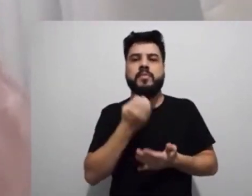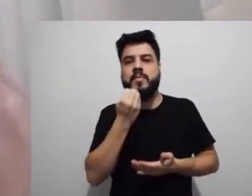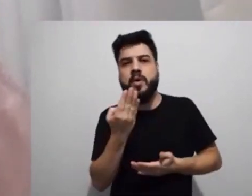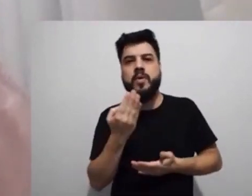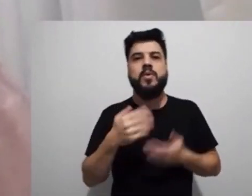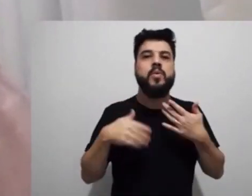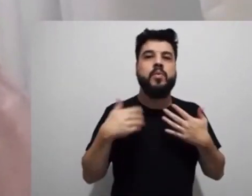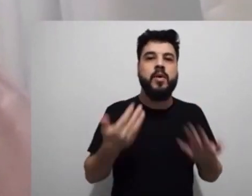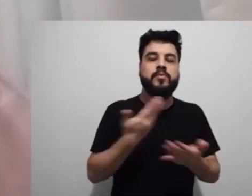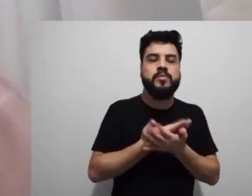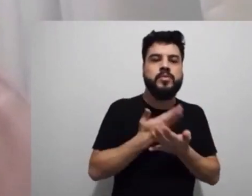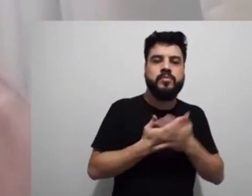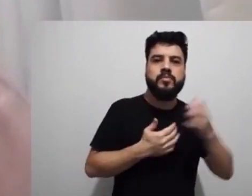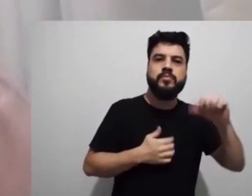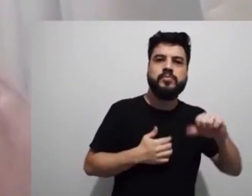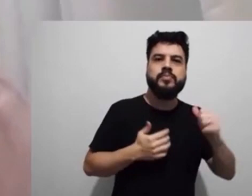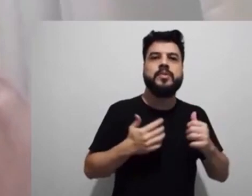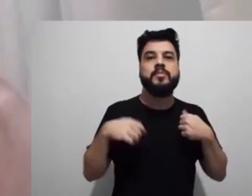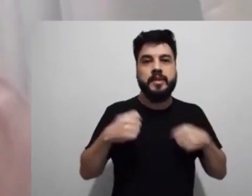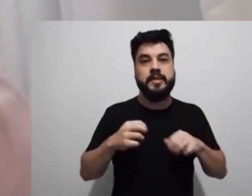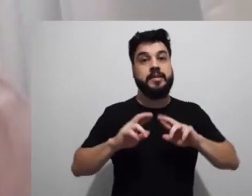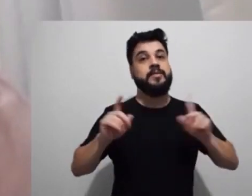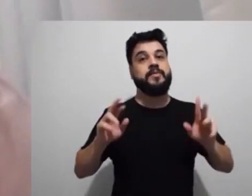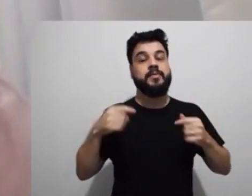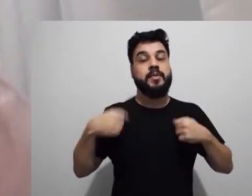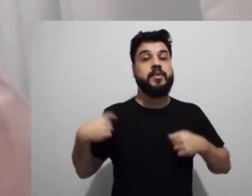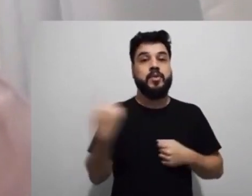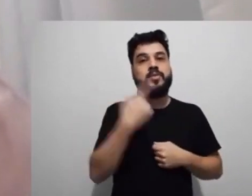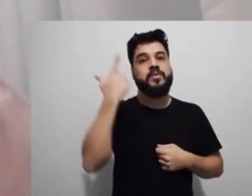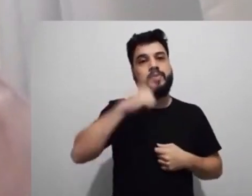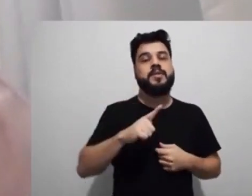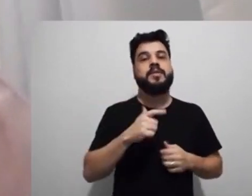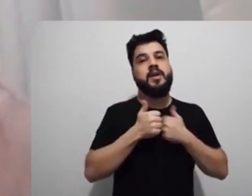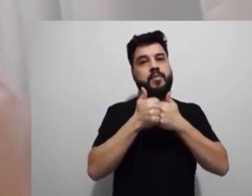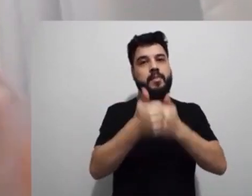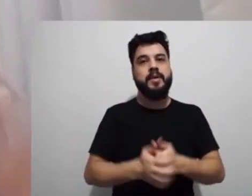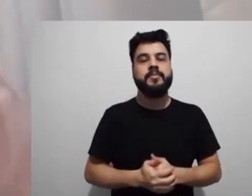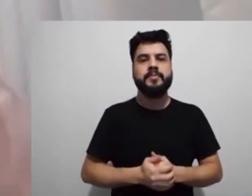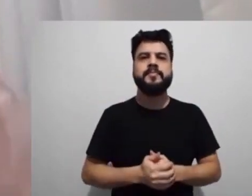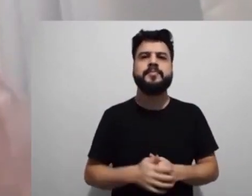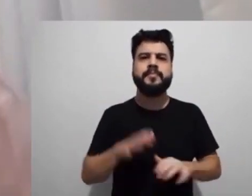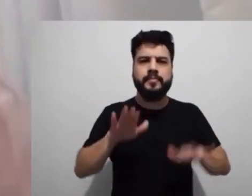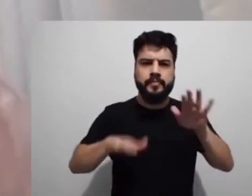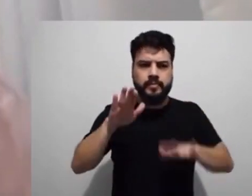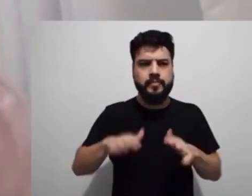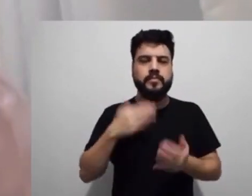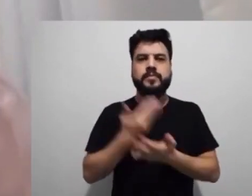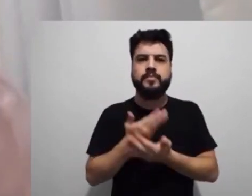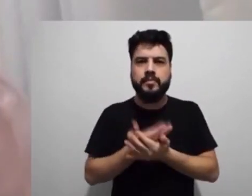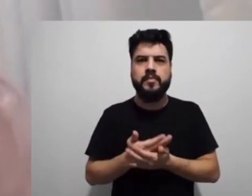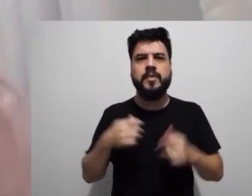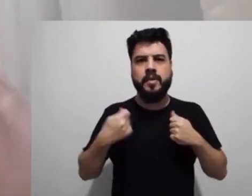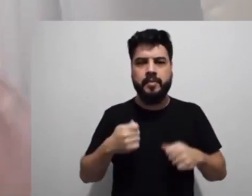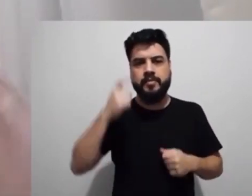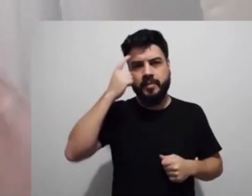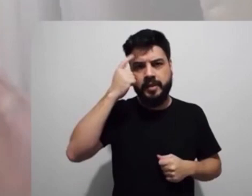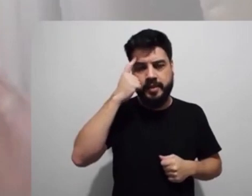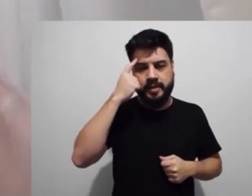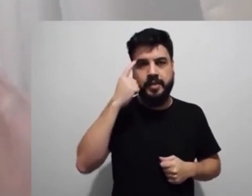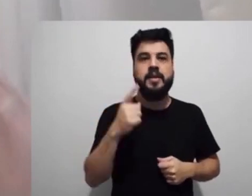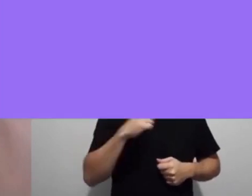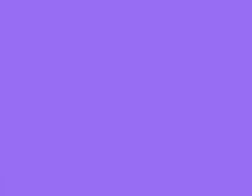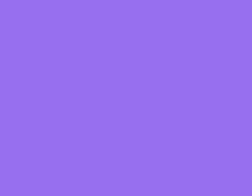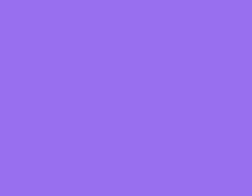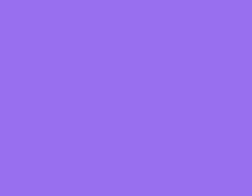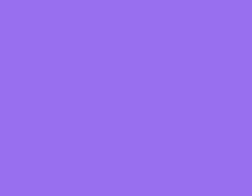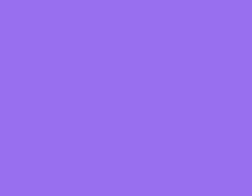uma publicação. Então, tem que ter muito cuidado com isso. Então, realmente, quais são os estudos bons, quais são os maus, tem que ter uma certa experiência para você conseguir